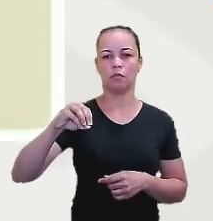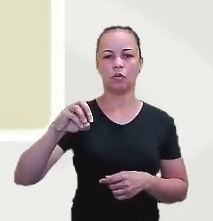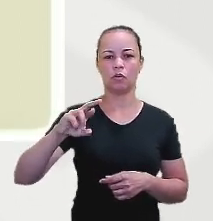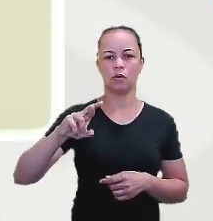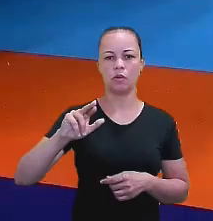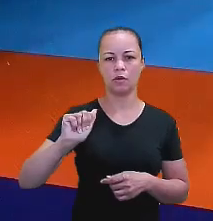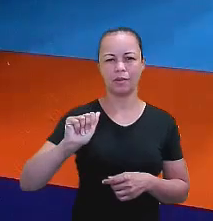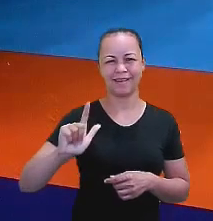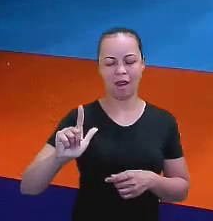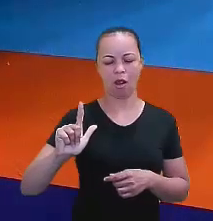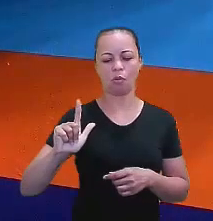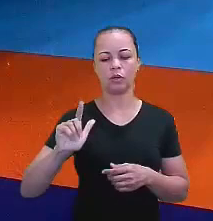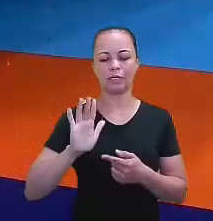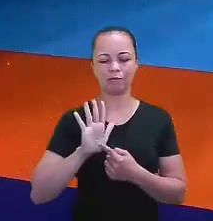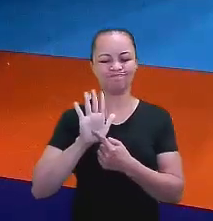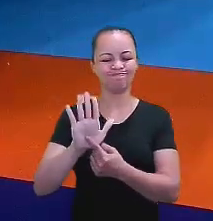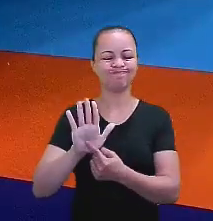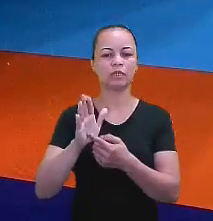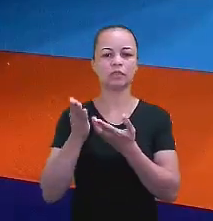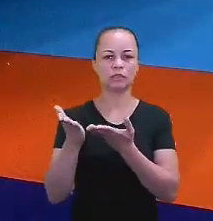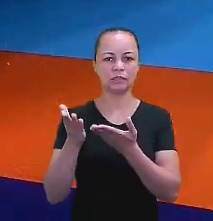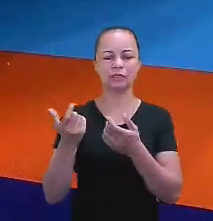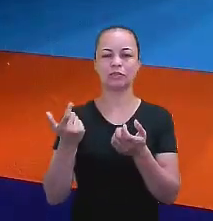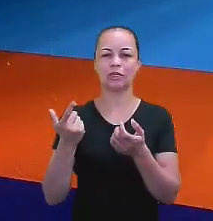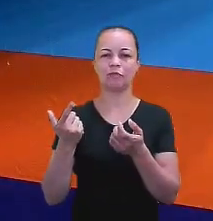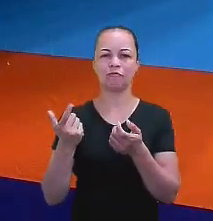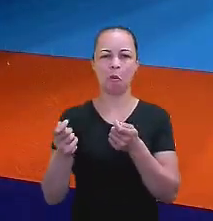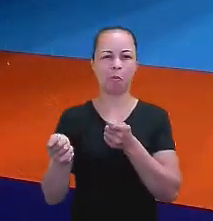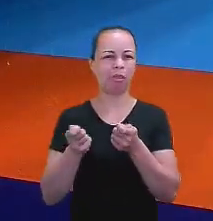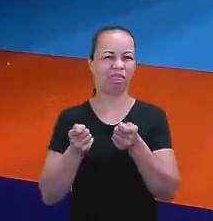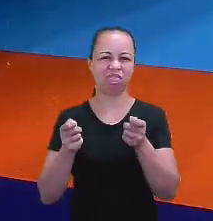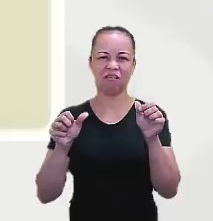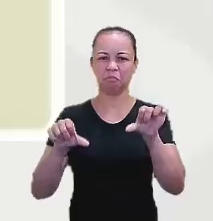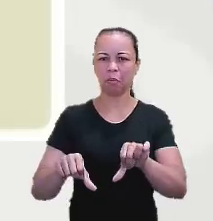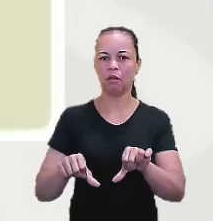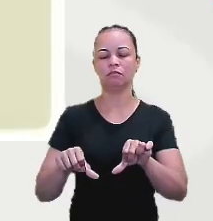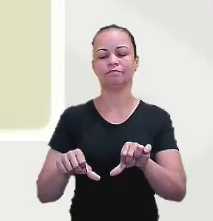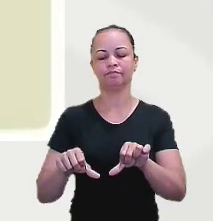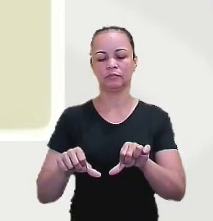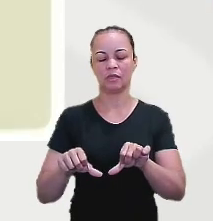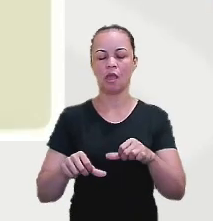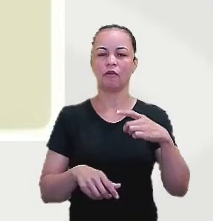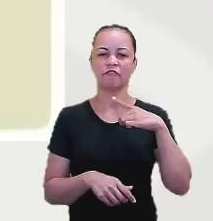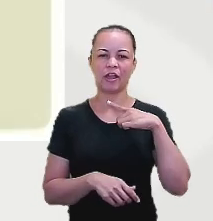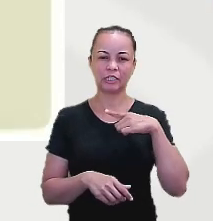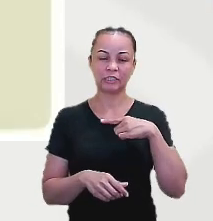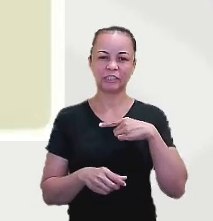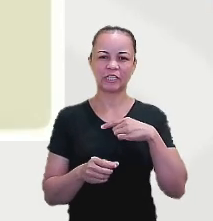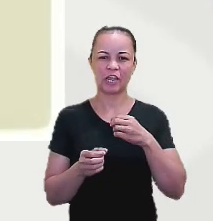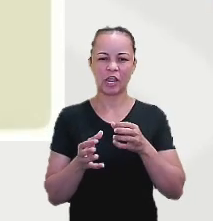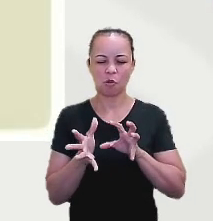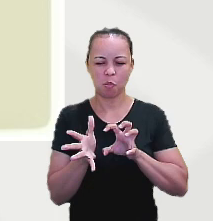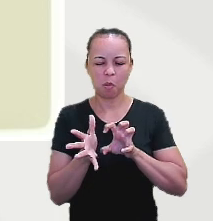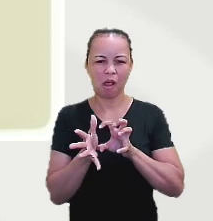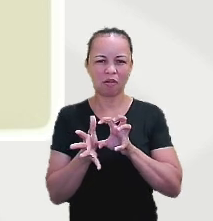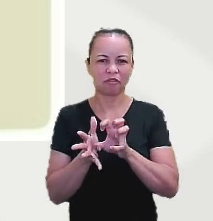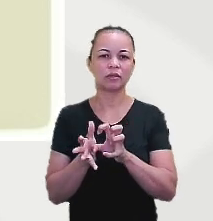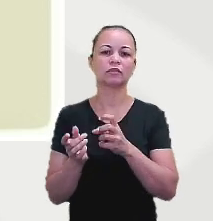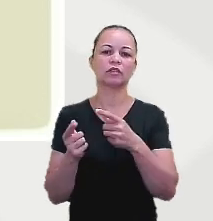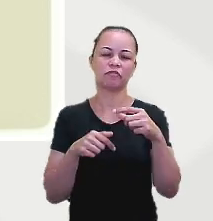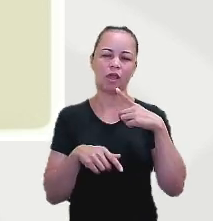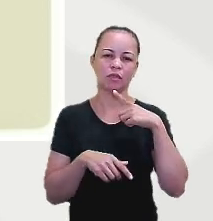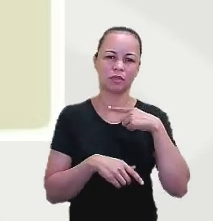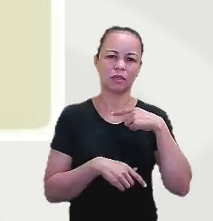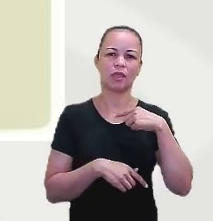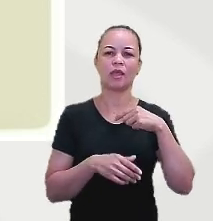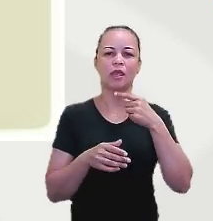na apresentação dele, é uma forma irregular, vai ter justamente uma invasão linfática, vai ter